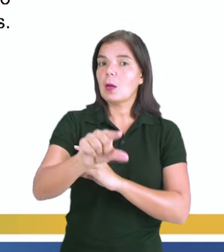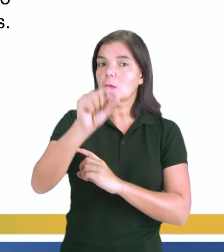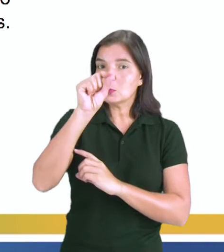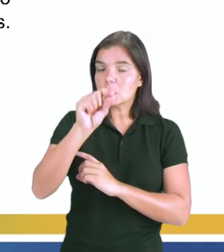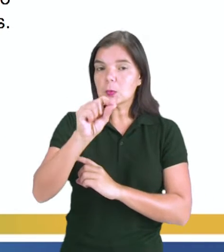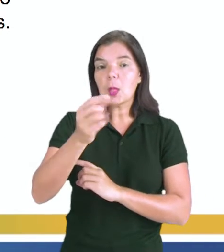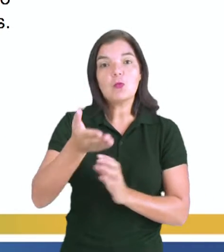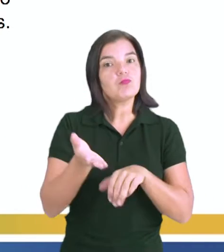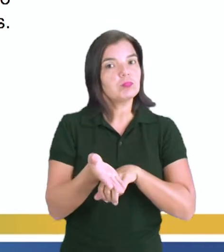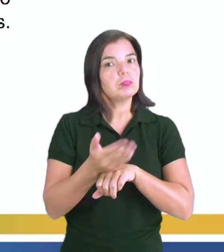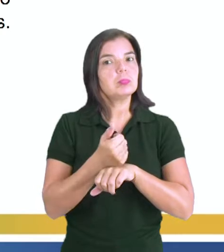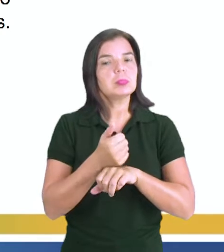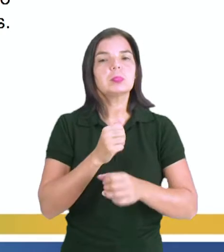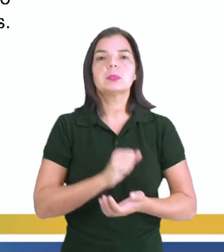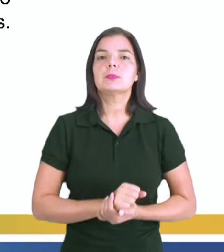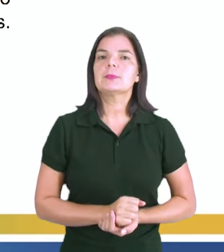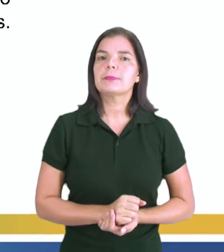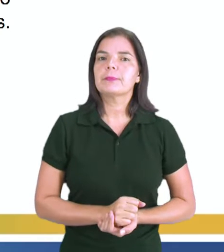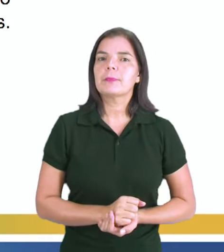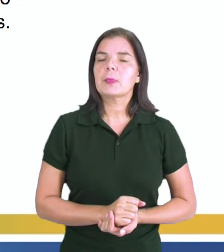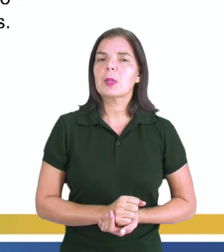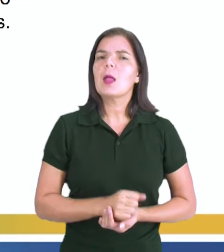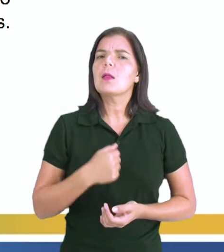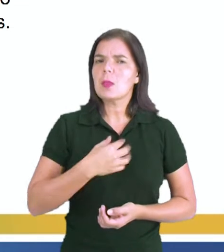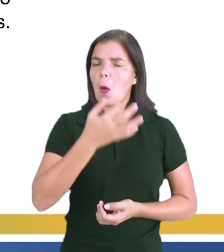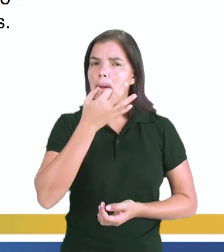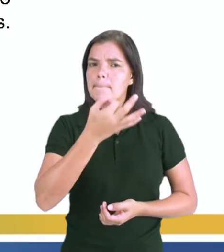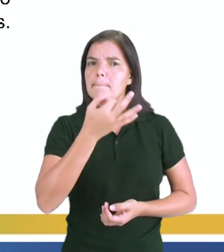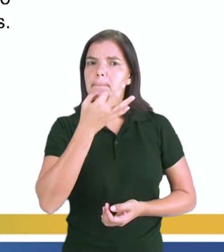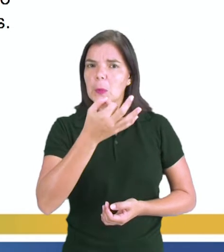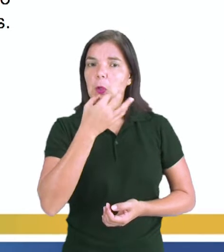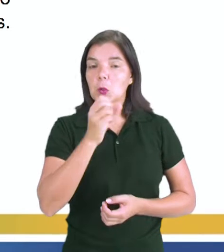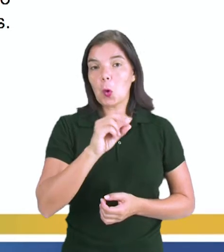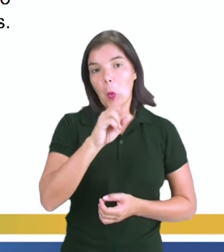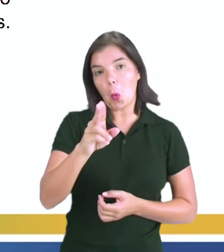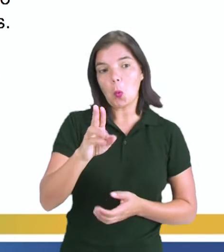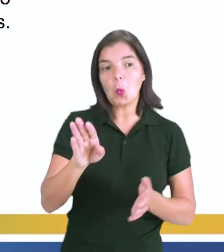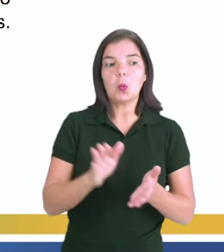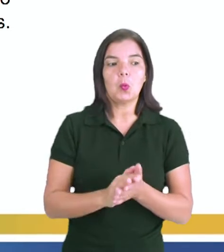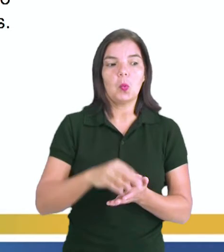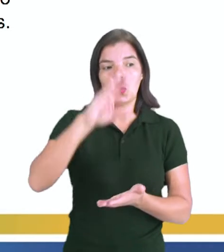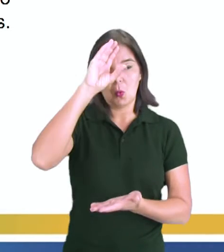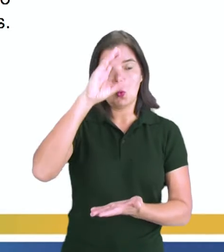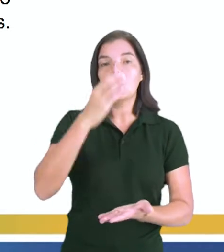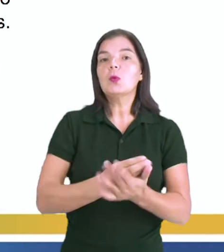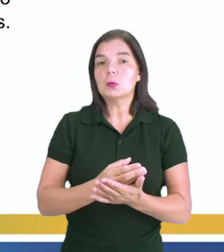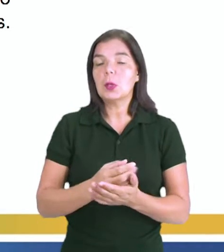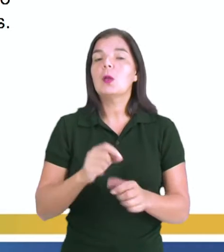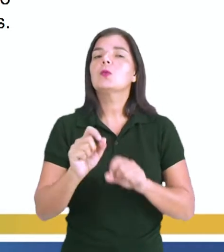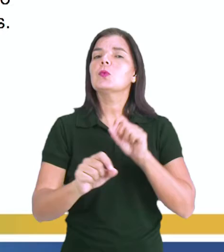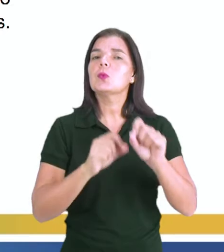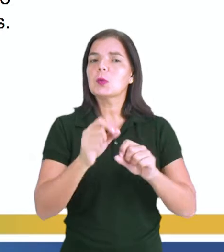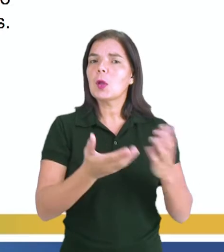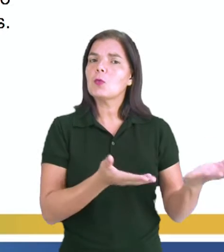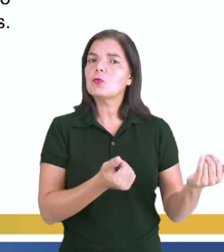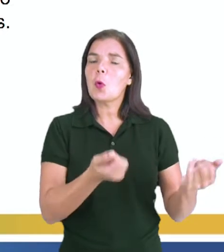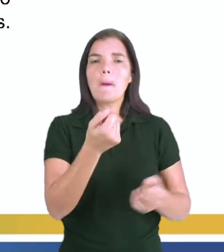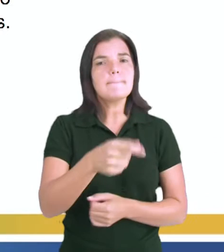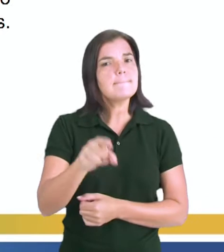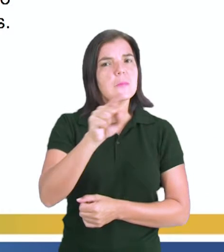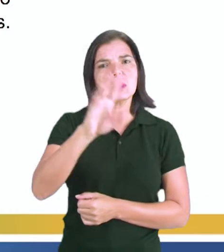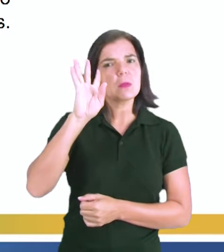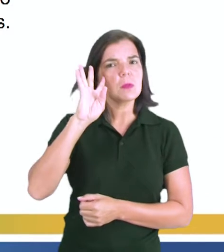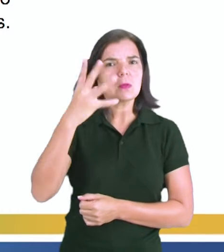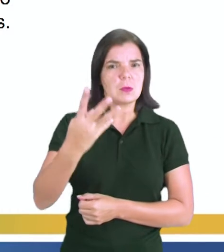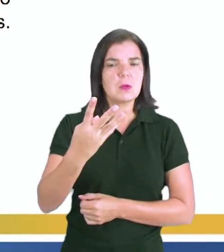escolher desde muito cedo. Na defesa de uma tese ou ponto de vista, o autor defende que o jovem não precisa